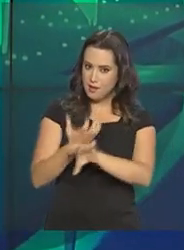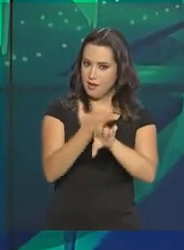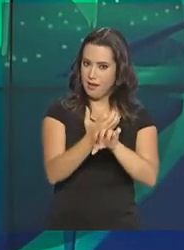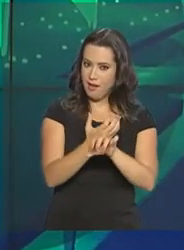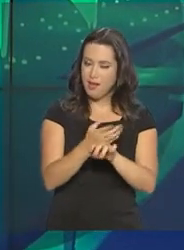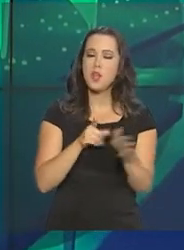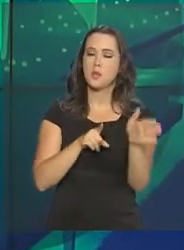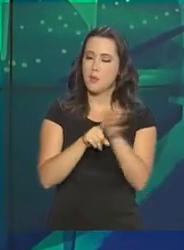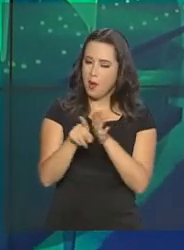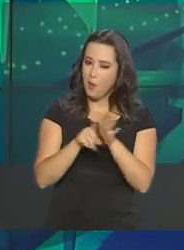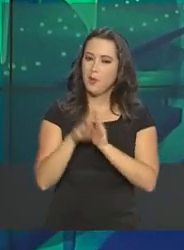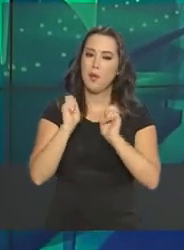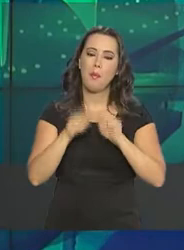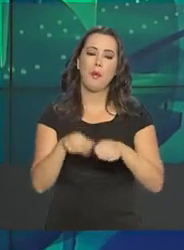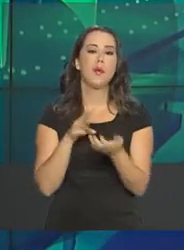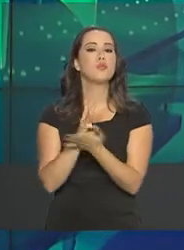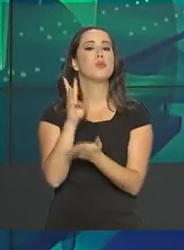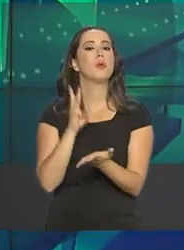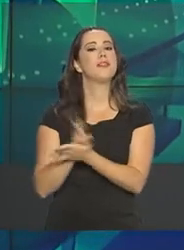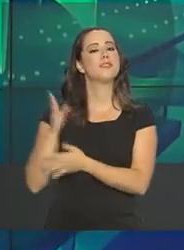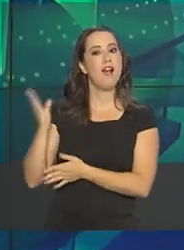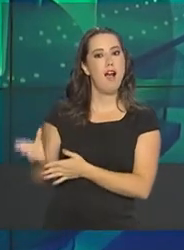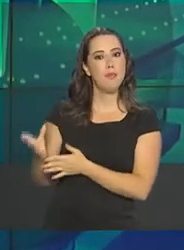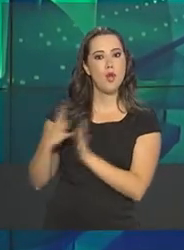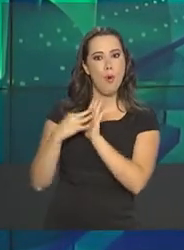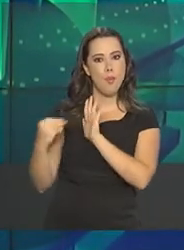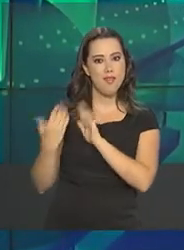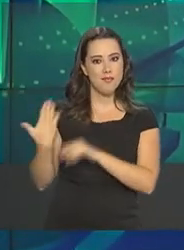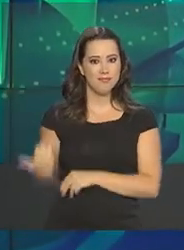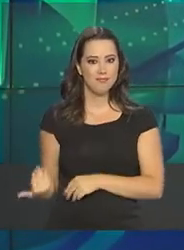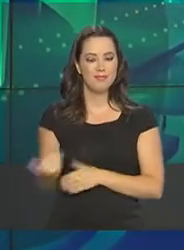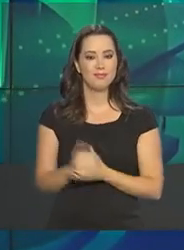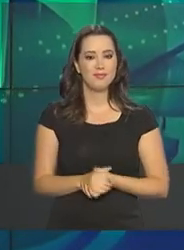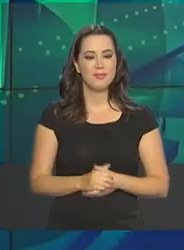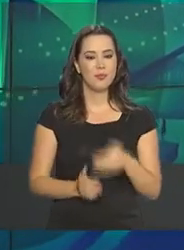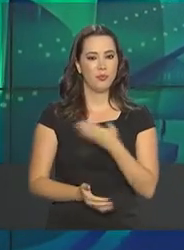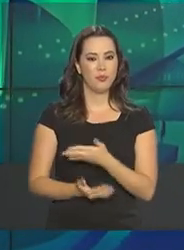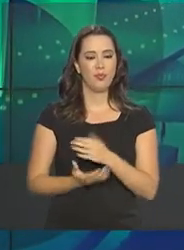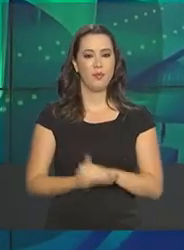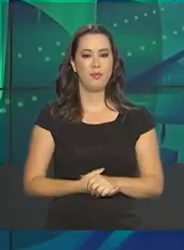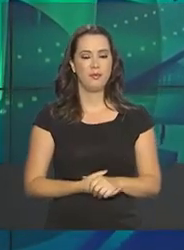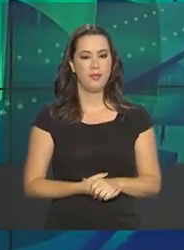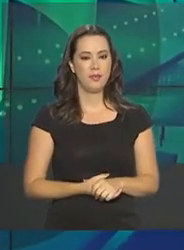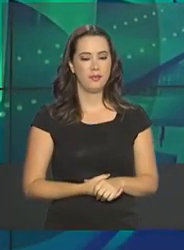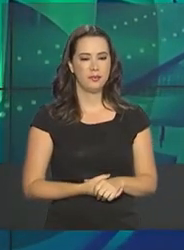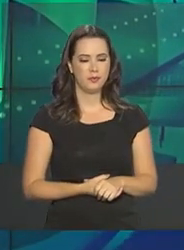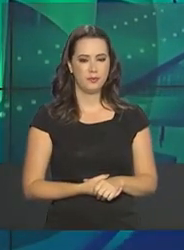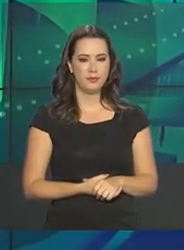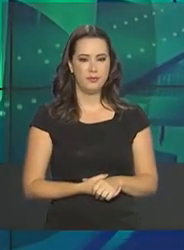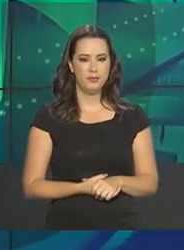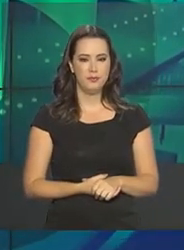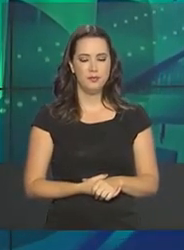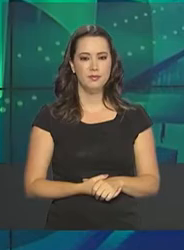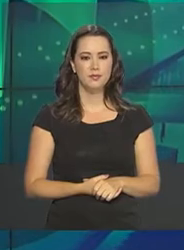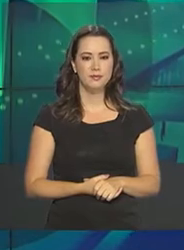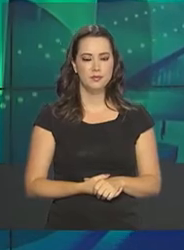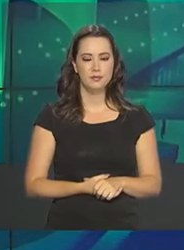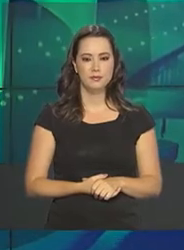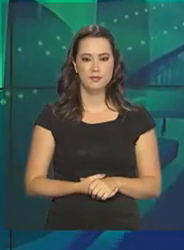pelo nosso altza pe anote aí é 61 9 98 67 87